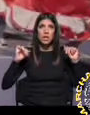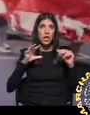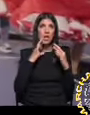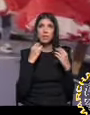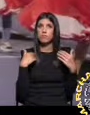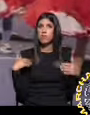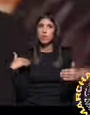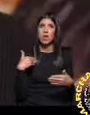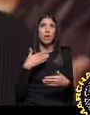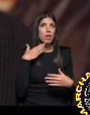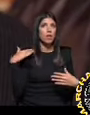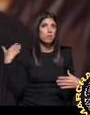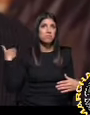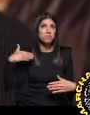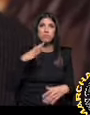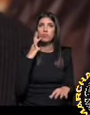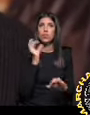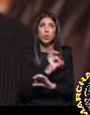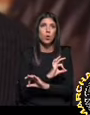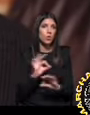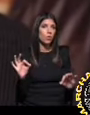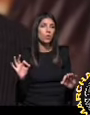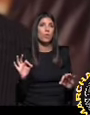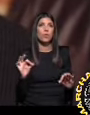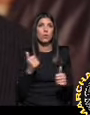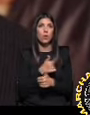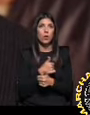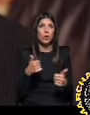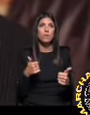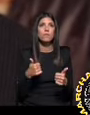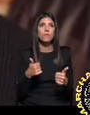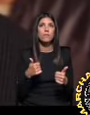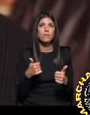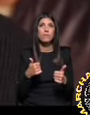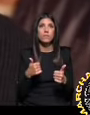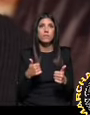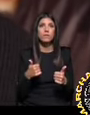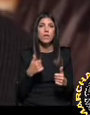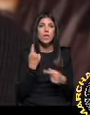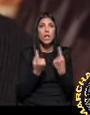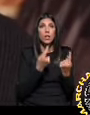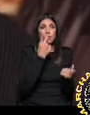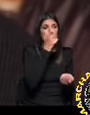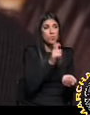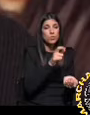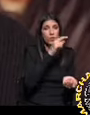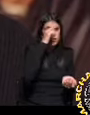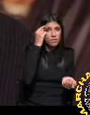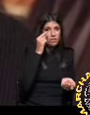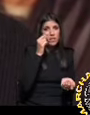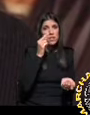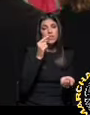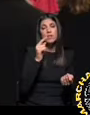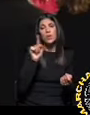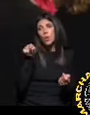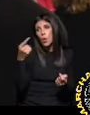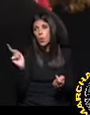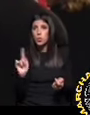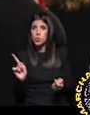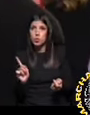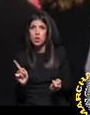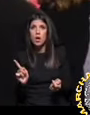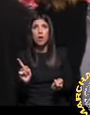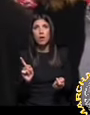normalidade, com uma grande aceitação por parte dos marchantes, alguns com mais dificuldade do que outros, mas temos